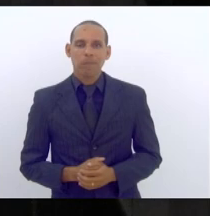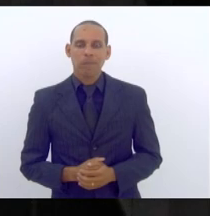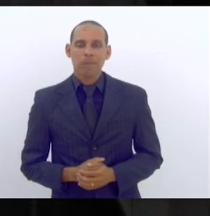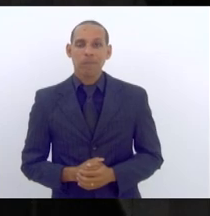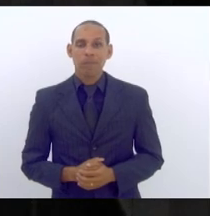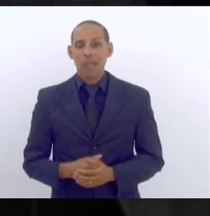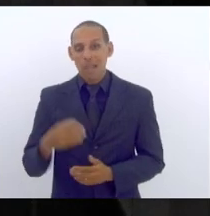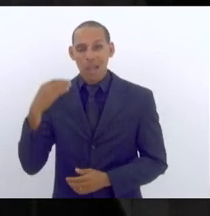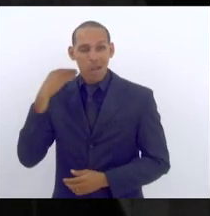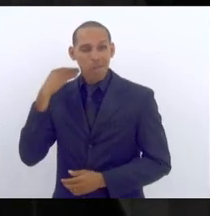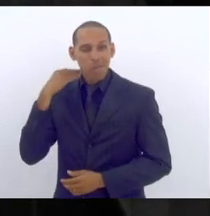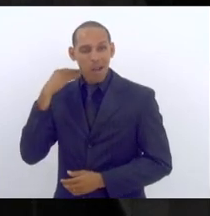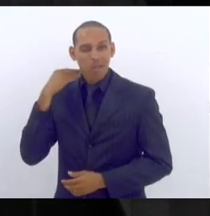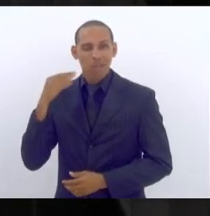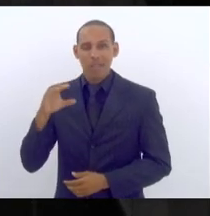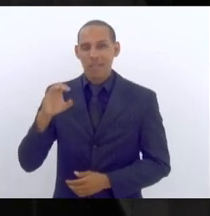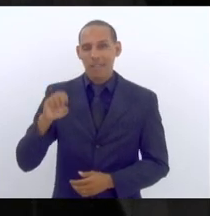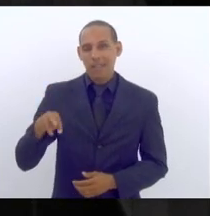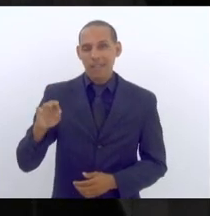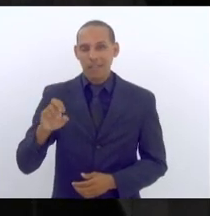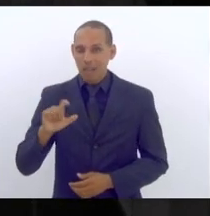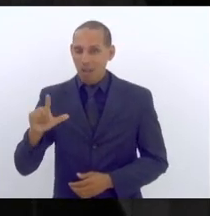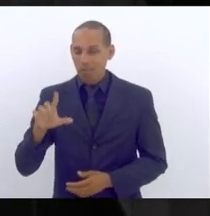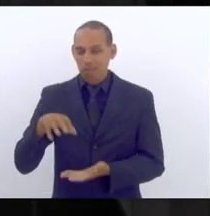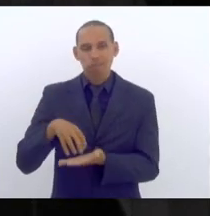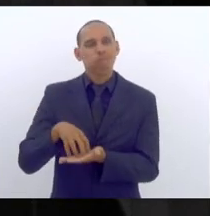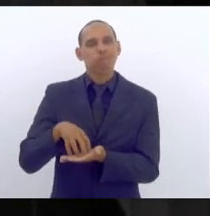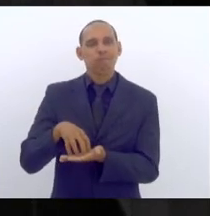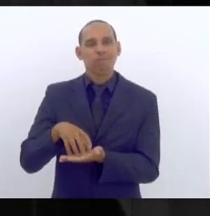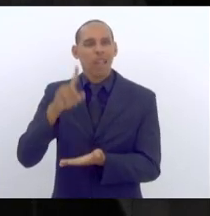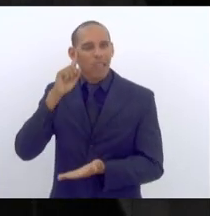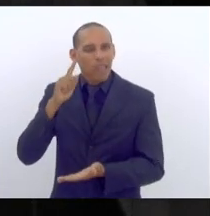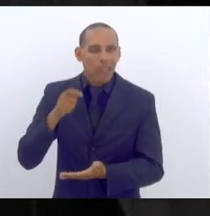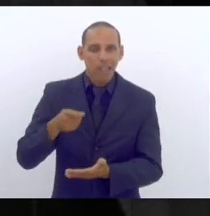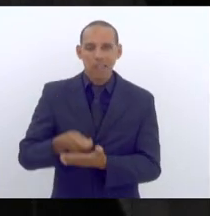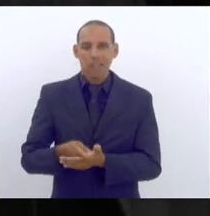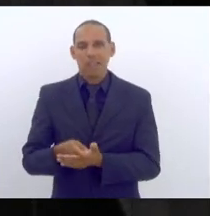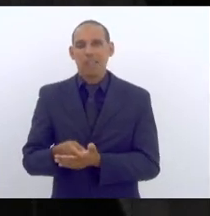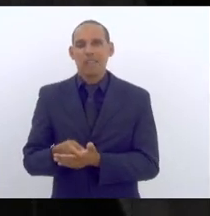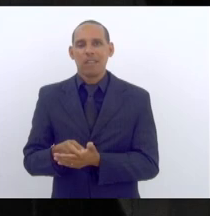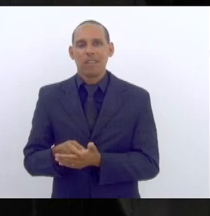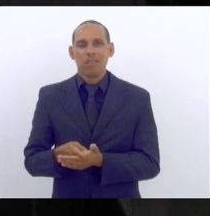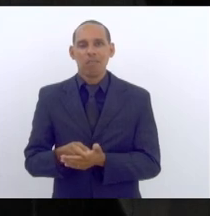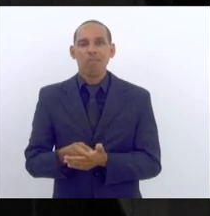que o banco central define periodicamente